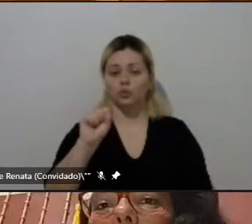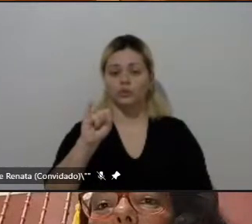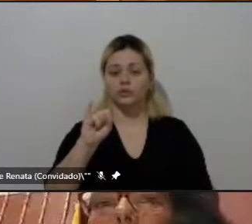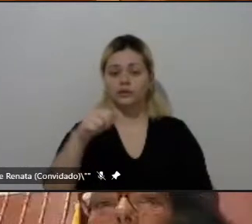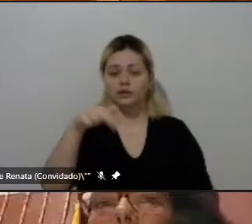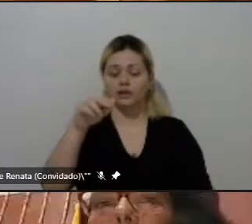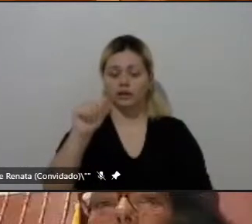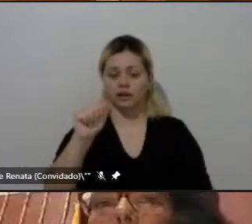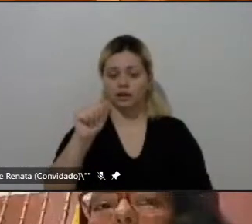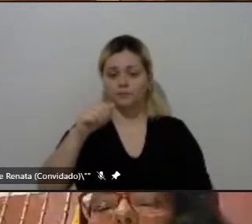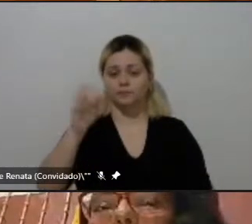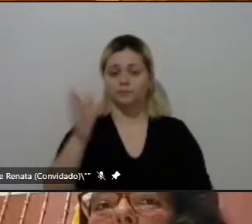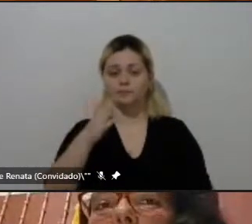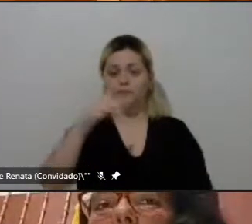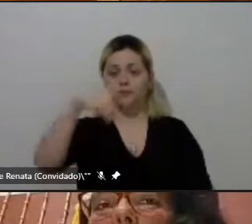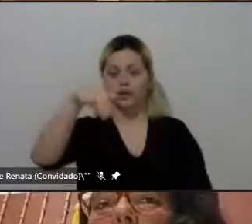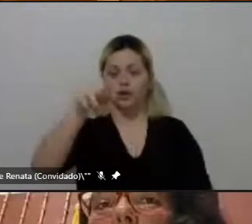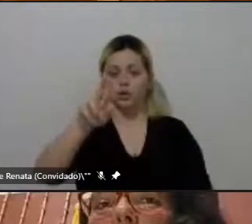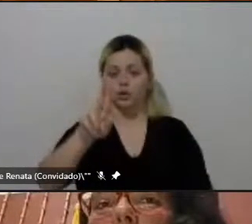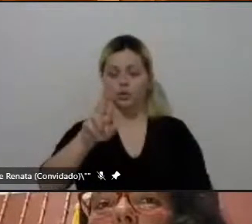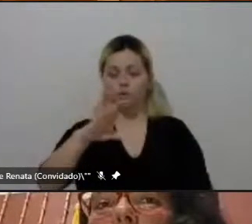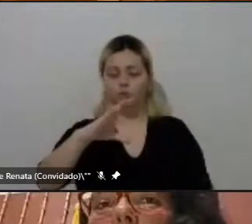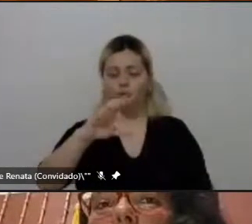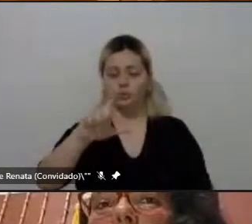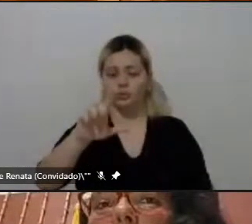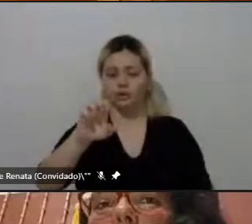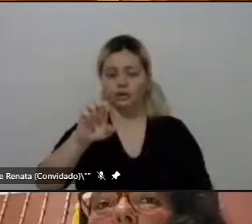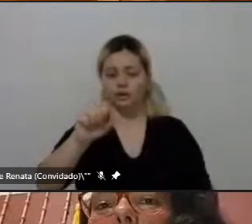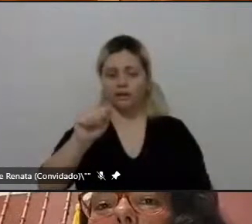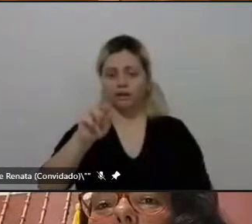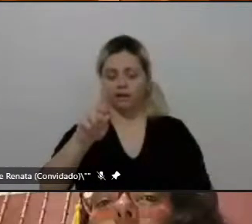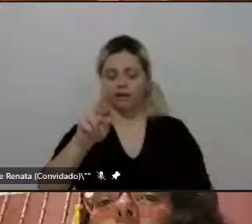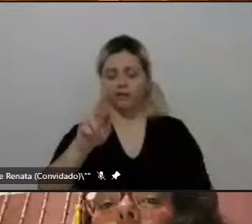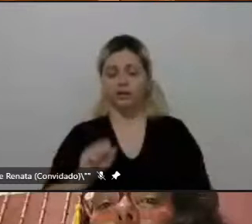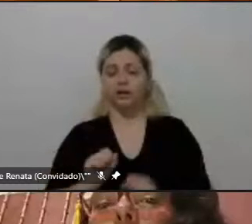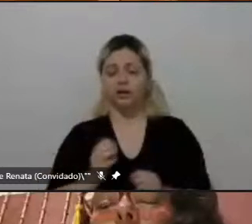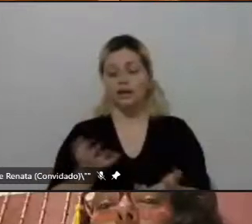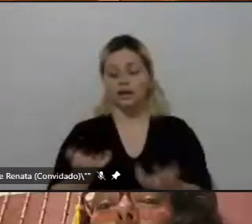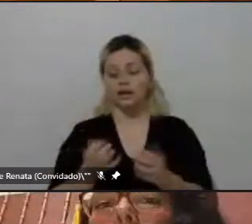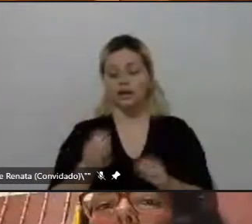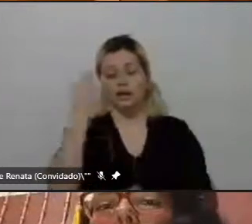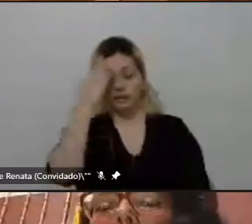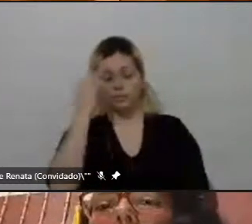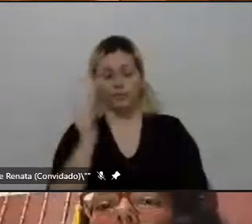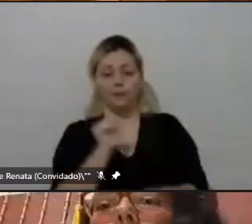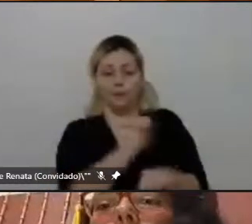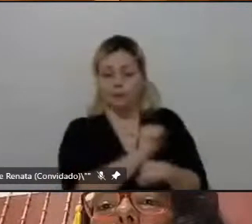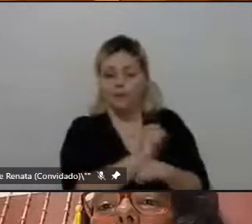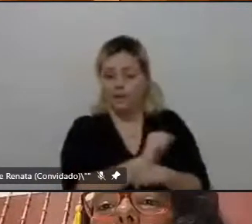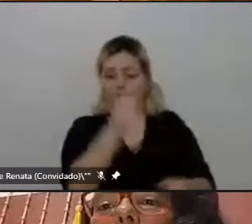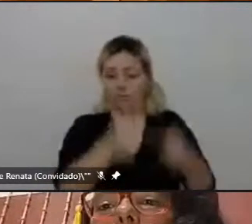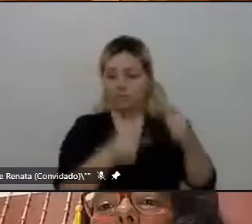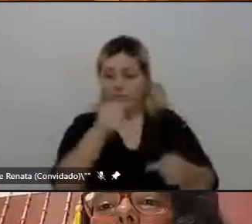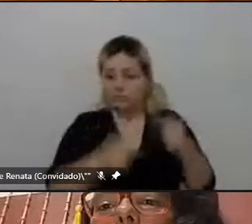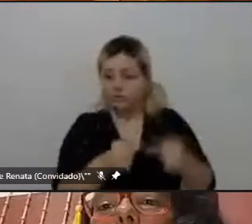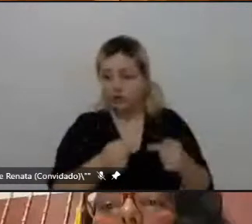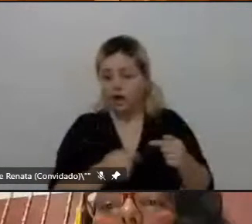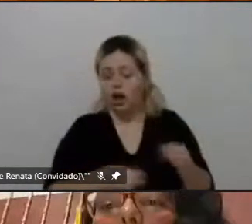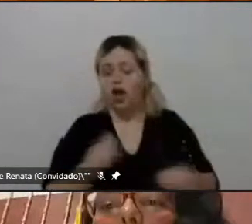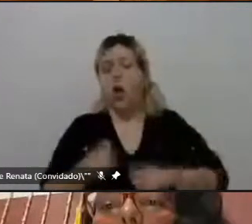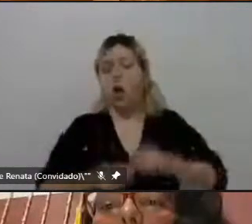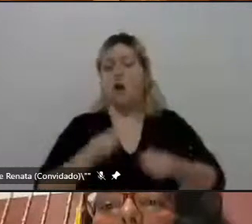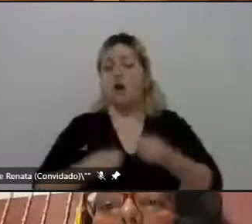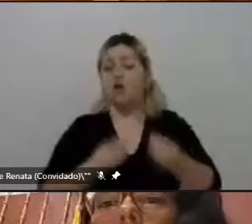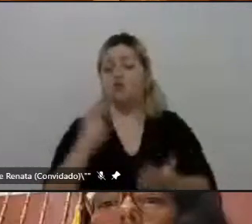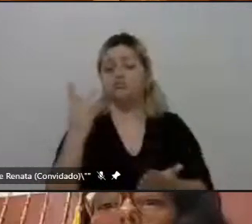dizer se isso ainda continua, se parou essa discussão, como que está, né, o movimento lá? A